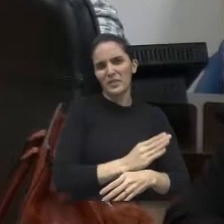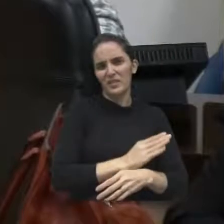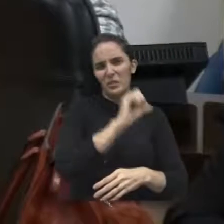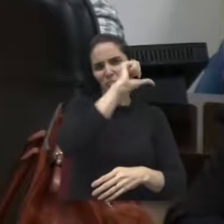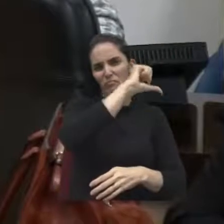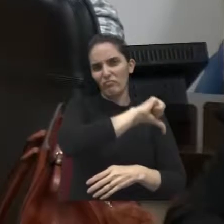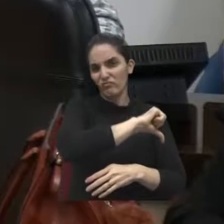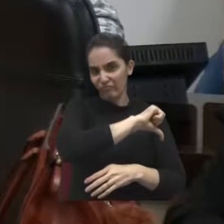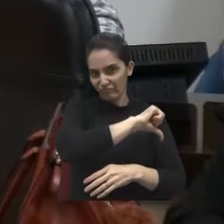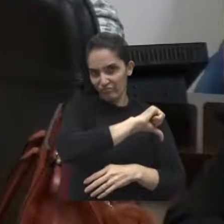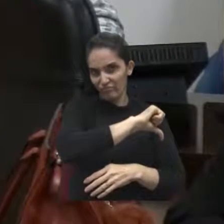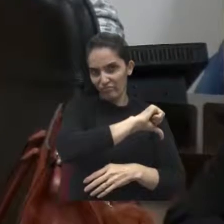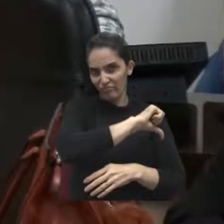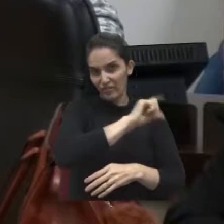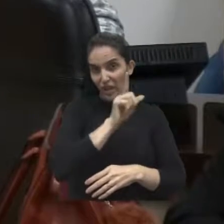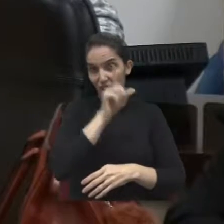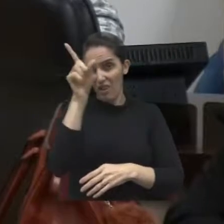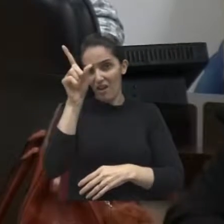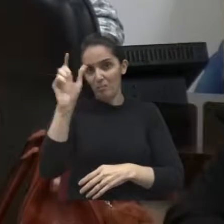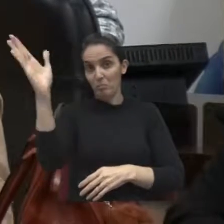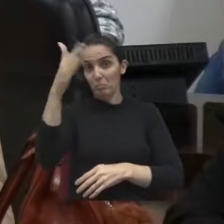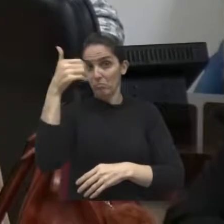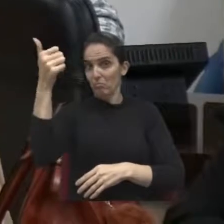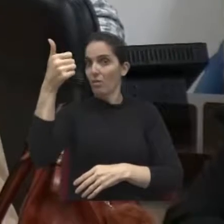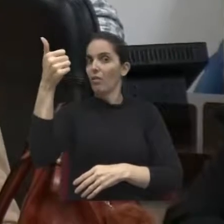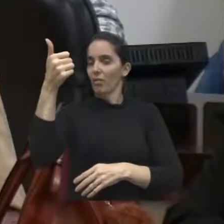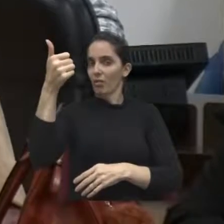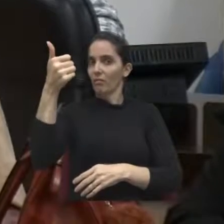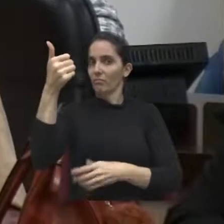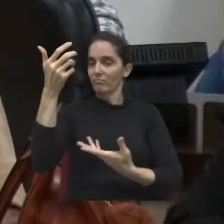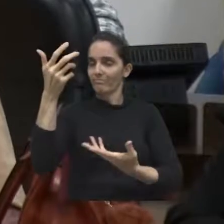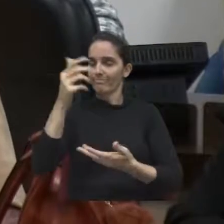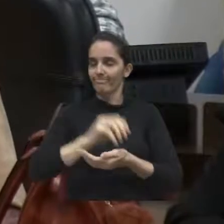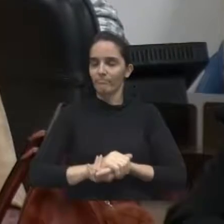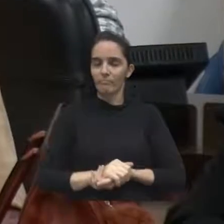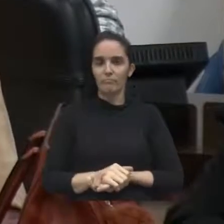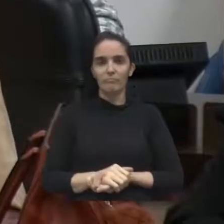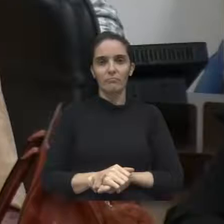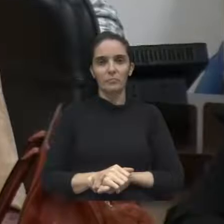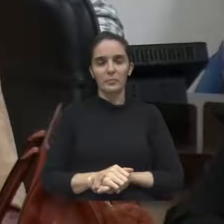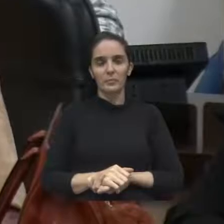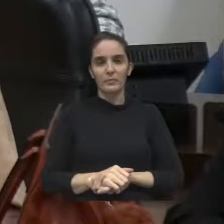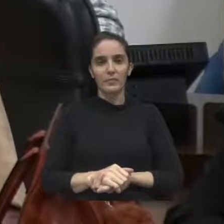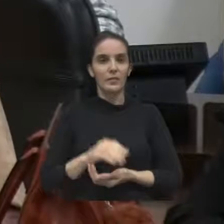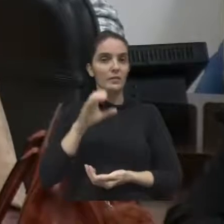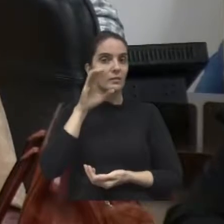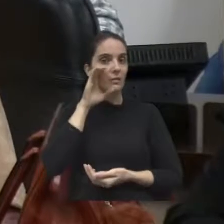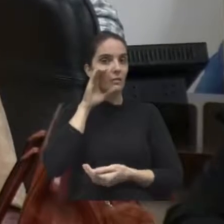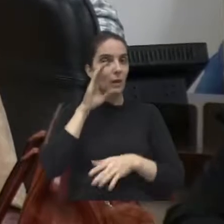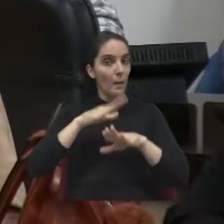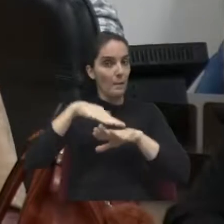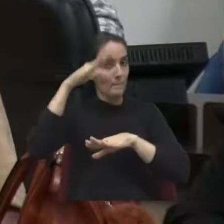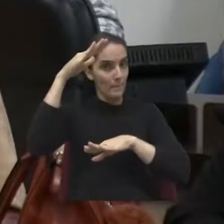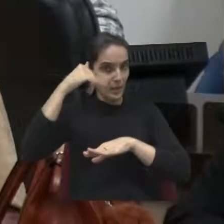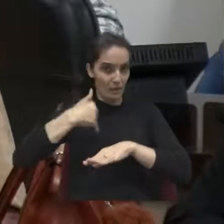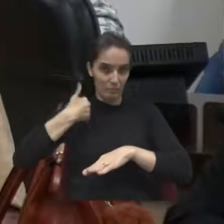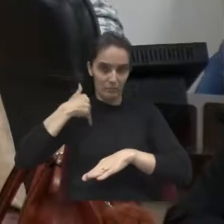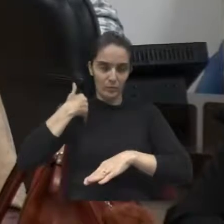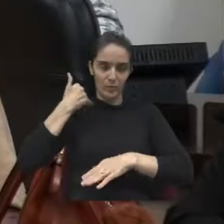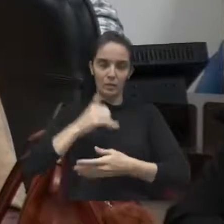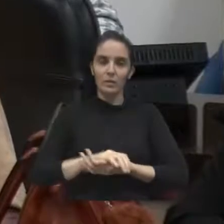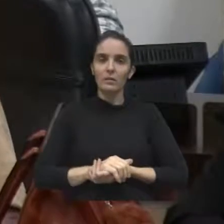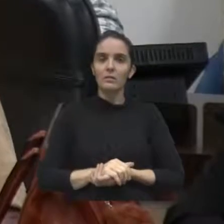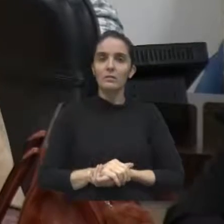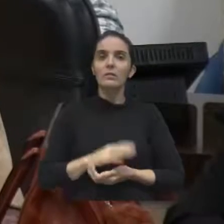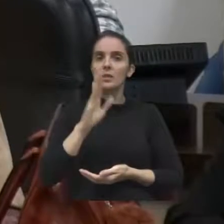realmente necessitamos aqui no Brasil. Eu sou aqui a mais velha da casa, já estou na